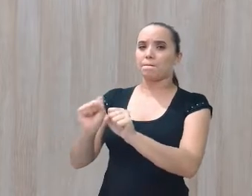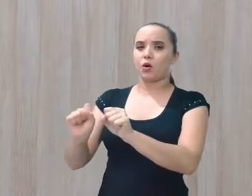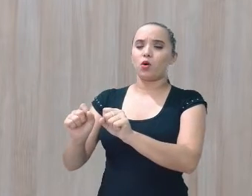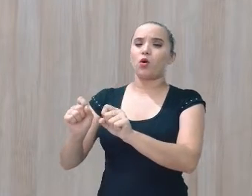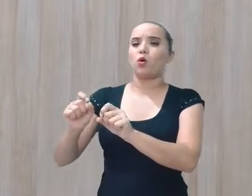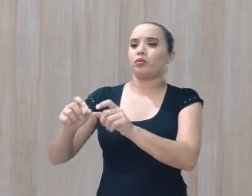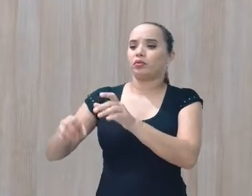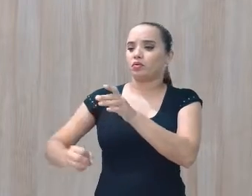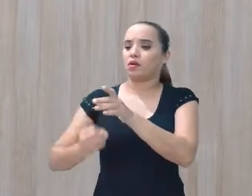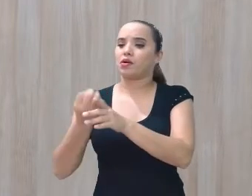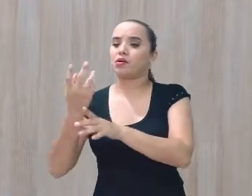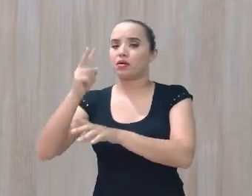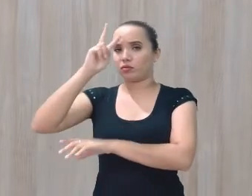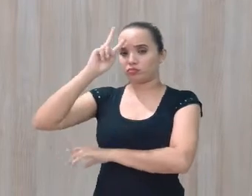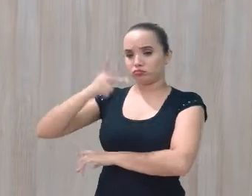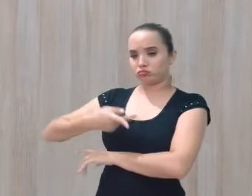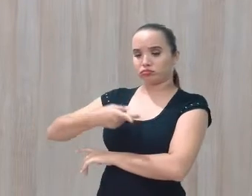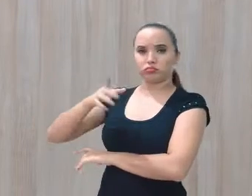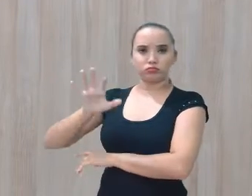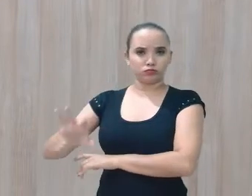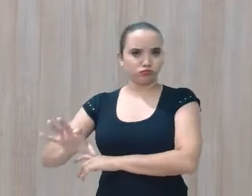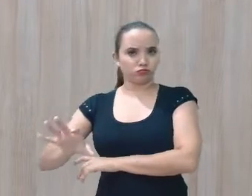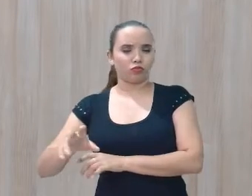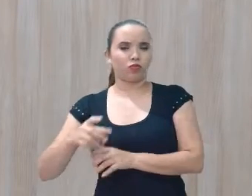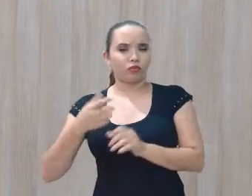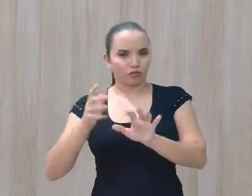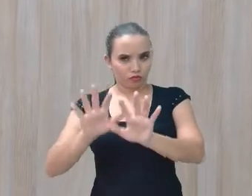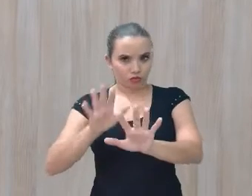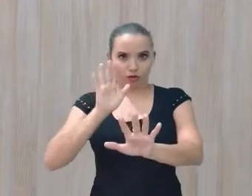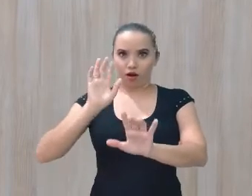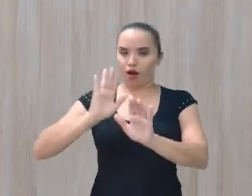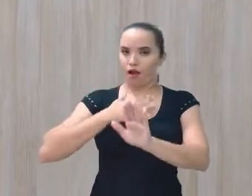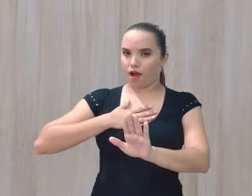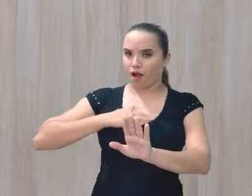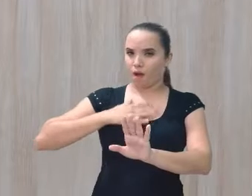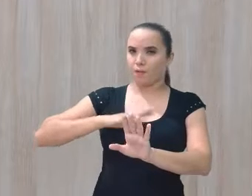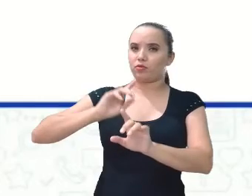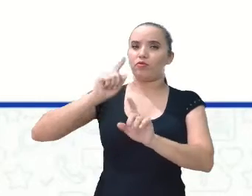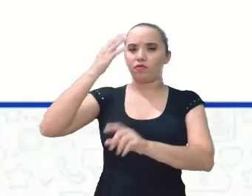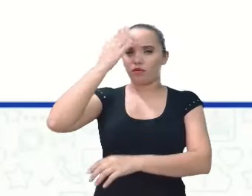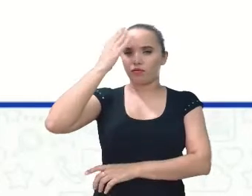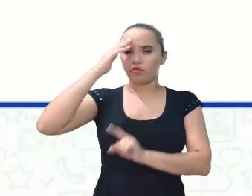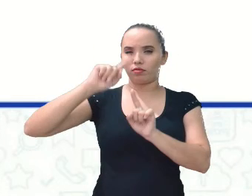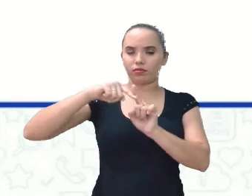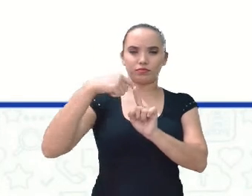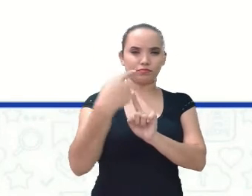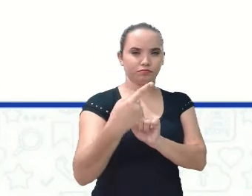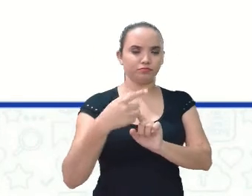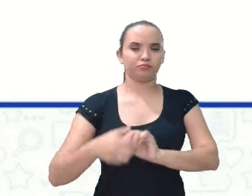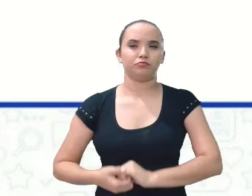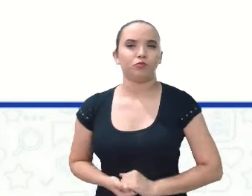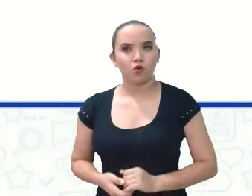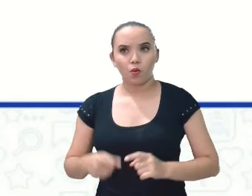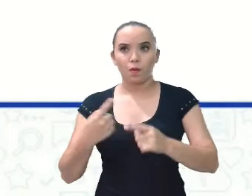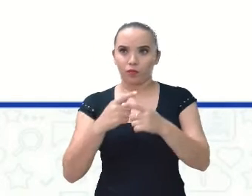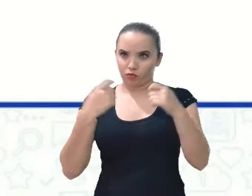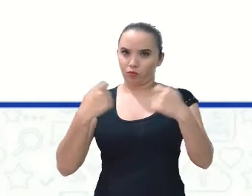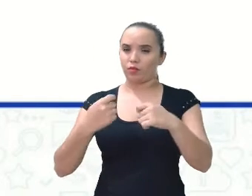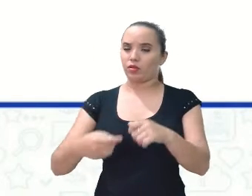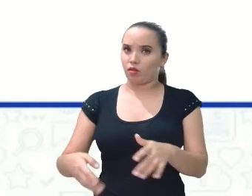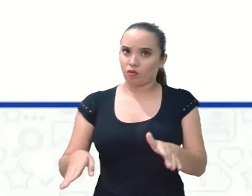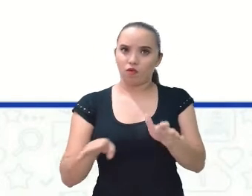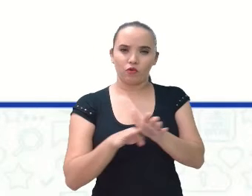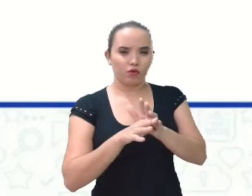artificialmente, tá bom? Vamos ver mais um pouquinho, vamos entender esses sons aí para que a gente possa chegar no nosso